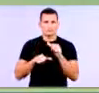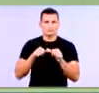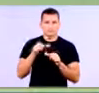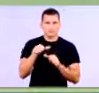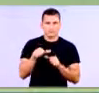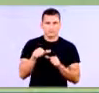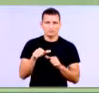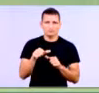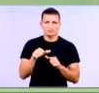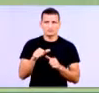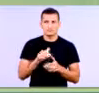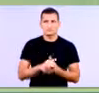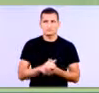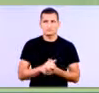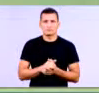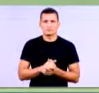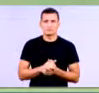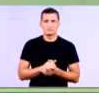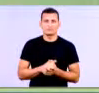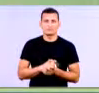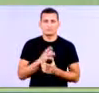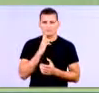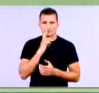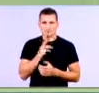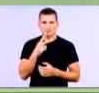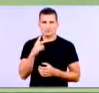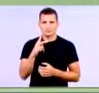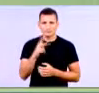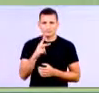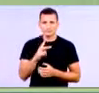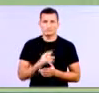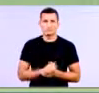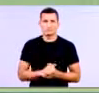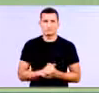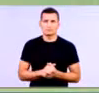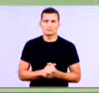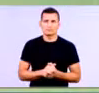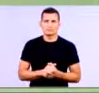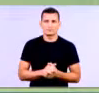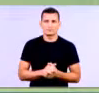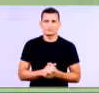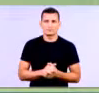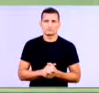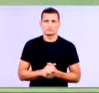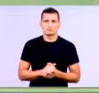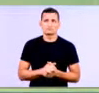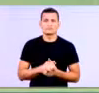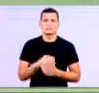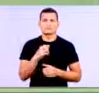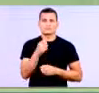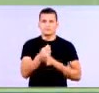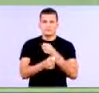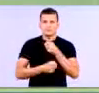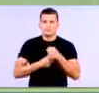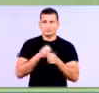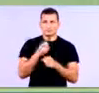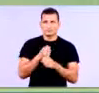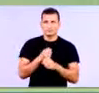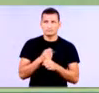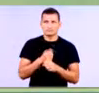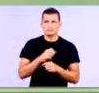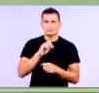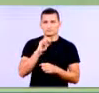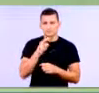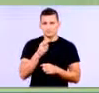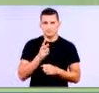atualizações? Justifique seu posicionamento. A princípio, anualmente ou